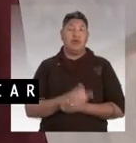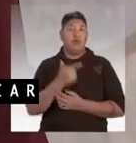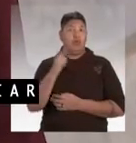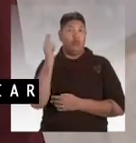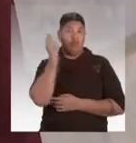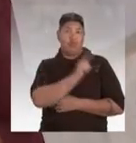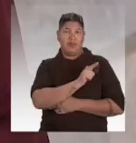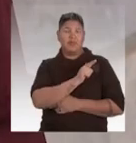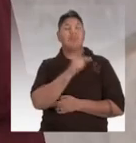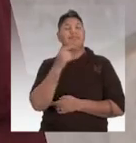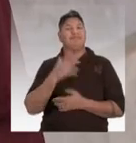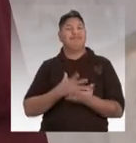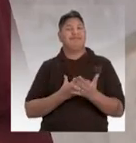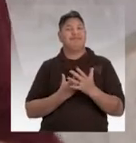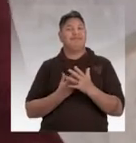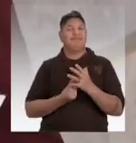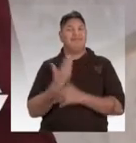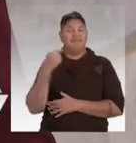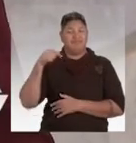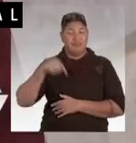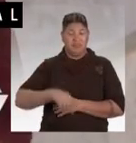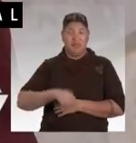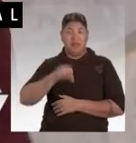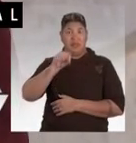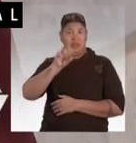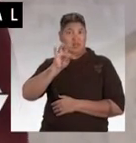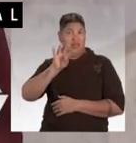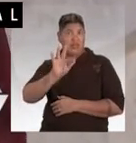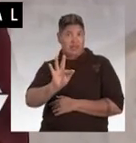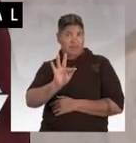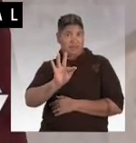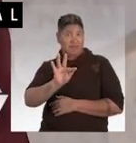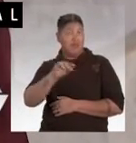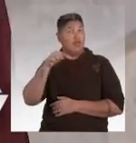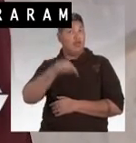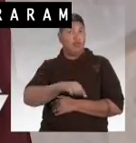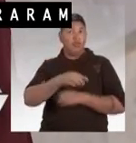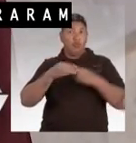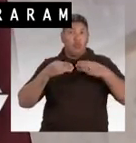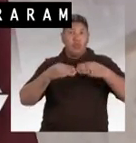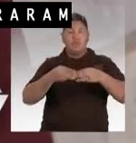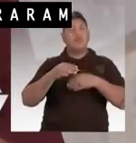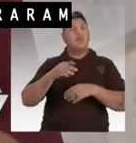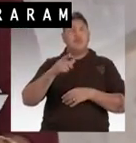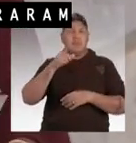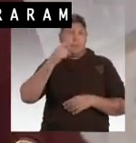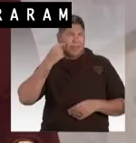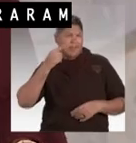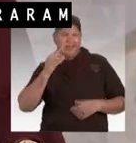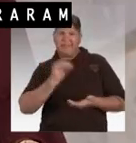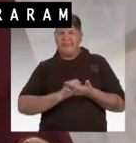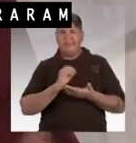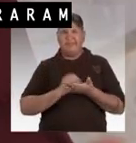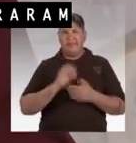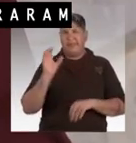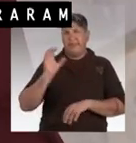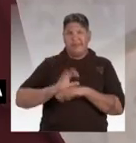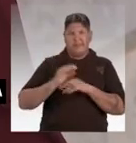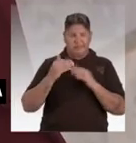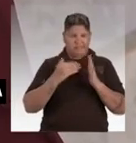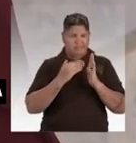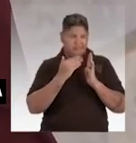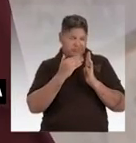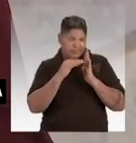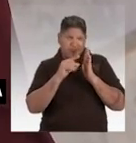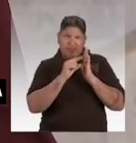Outra conquista saiu daqui, do Supremo Tribunal Federal. Os ministros consideraram inconstitucional o item da